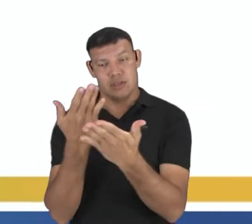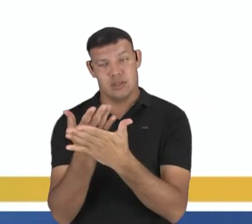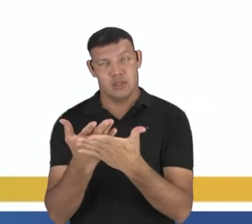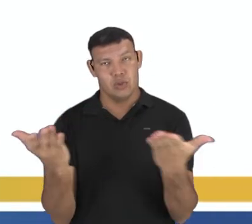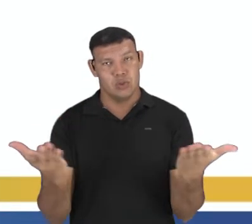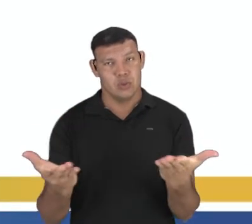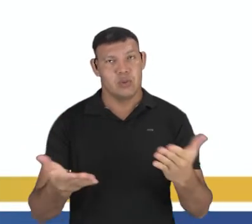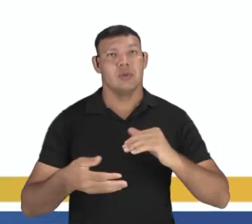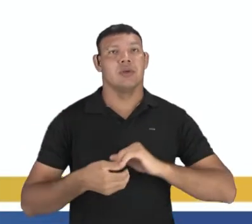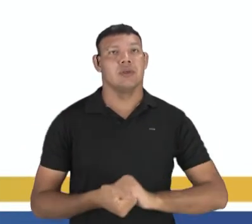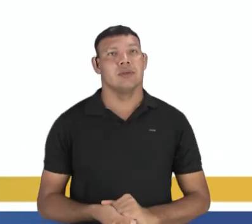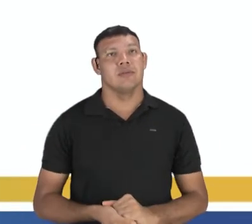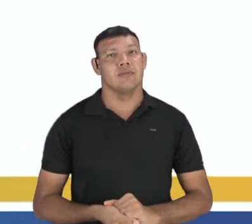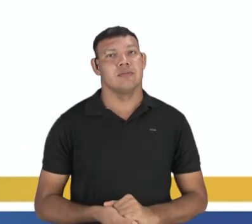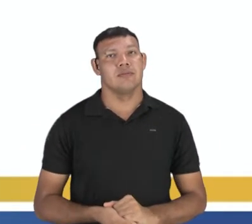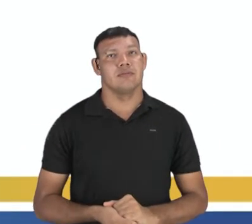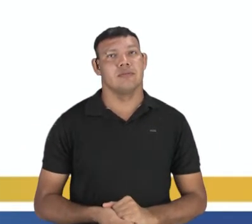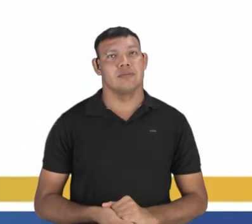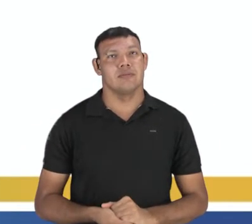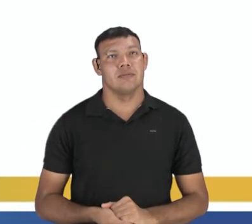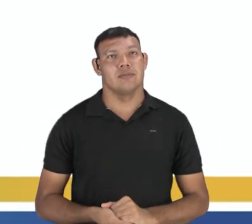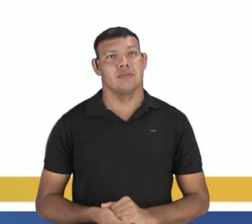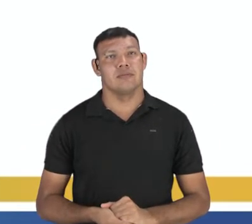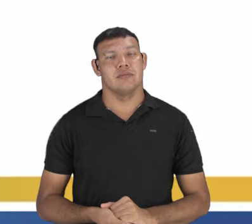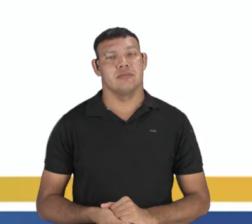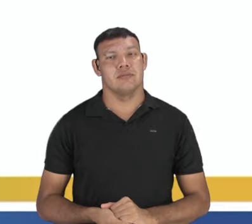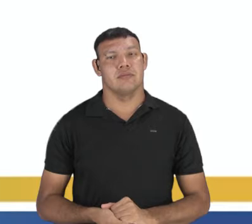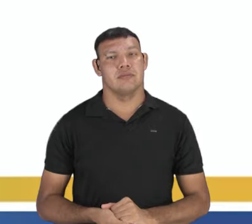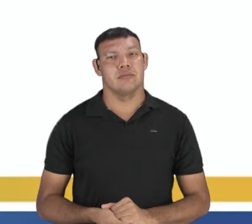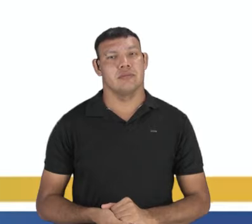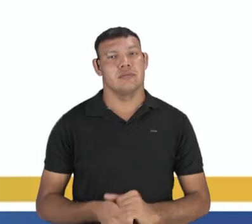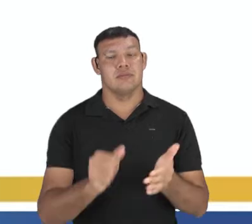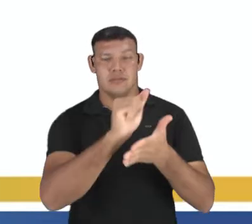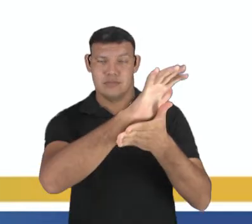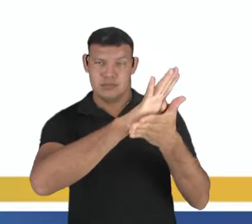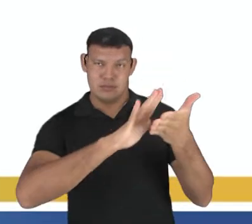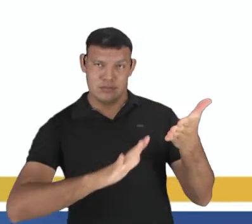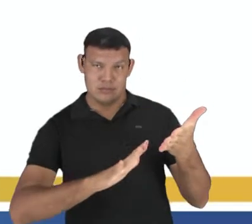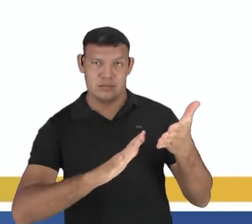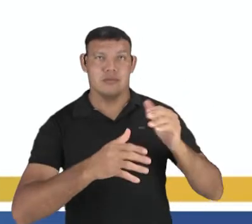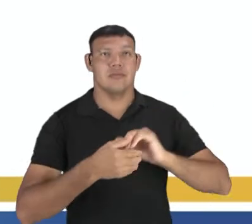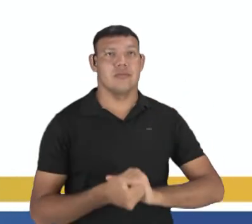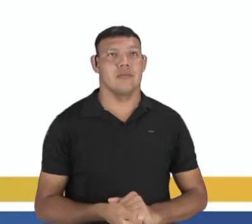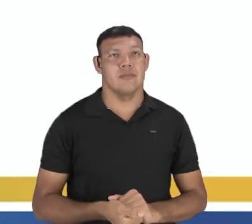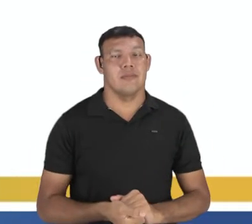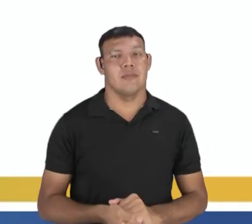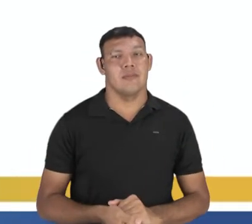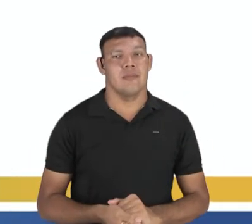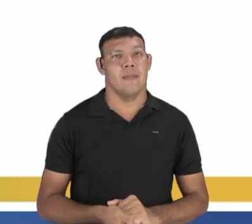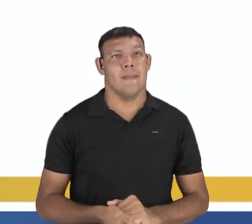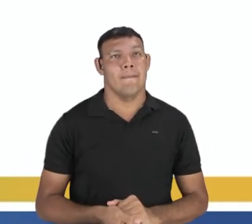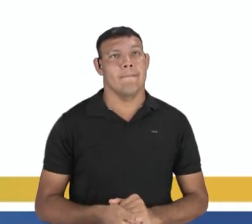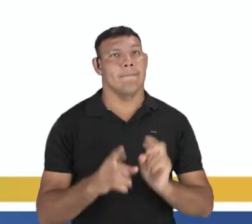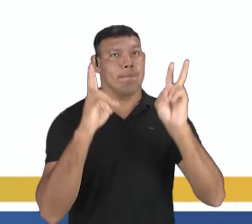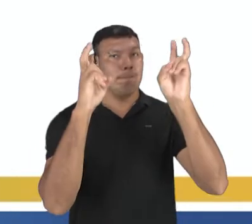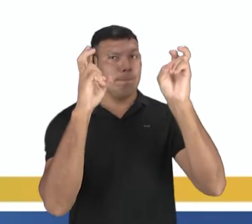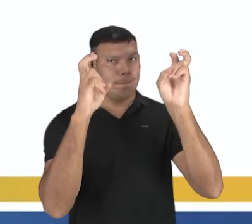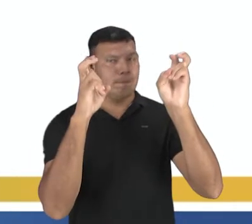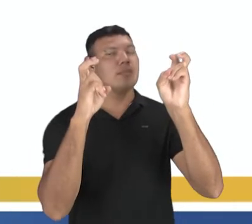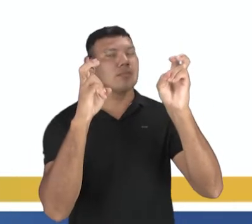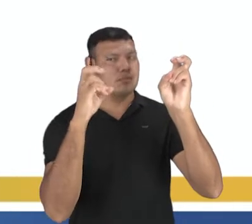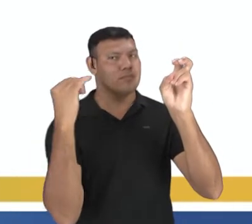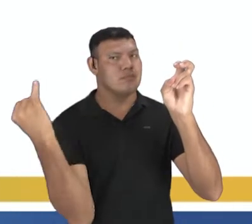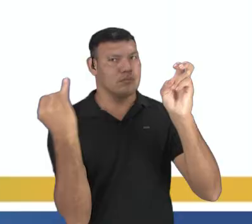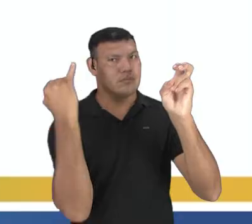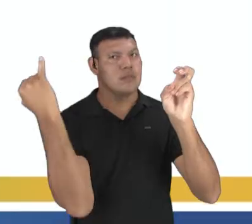aula, professora, olha aqui, vamos para o nosso exercitando. Então, um dos grandes temas também, que a